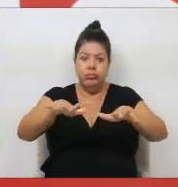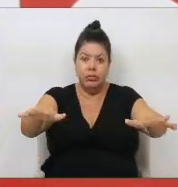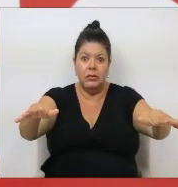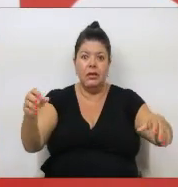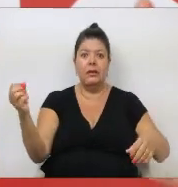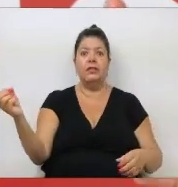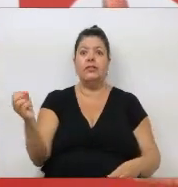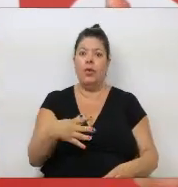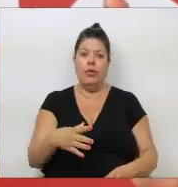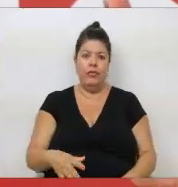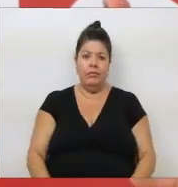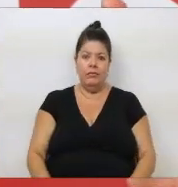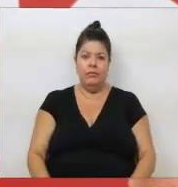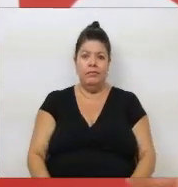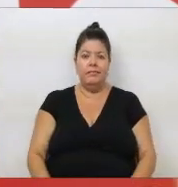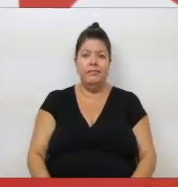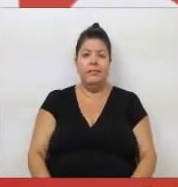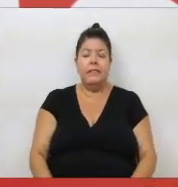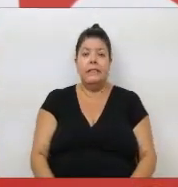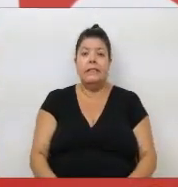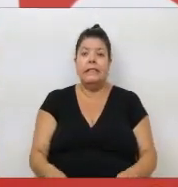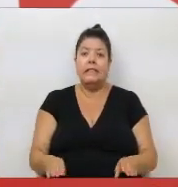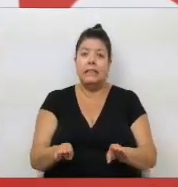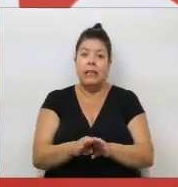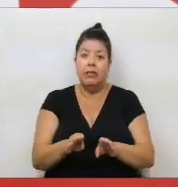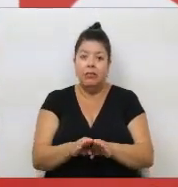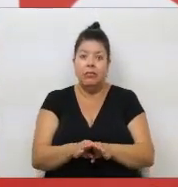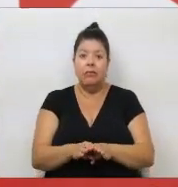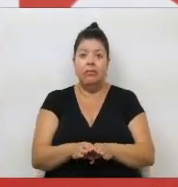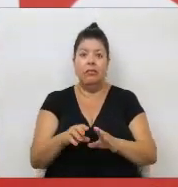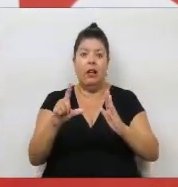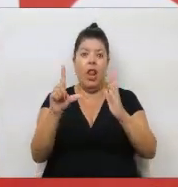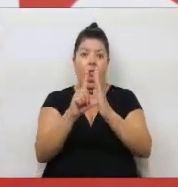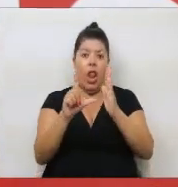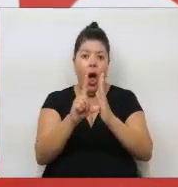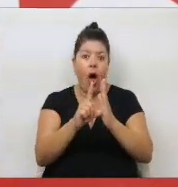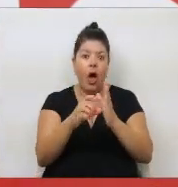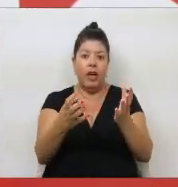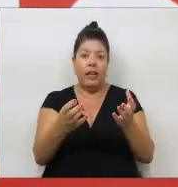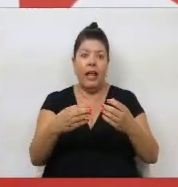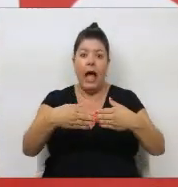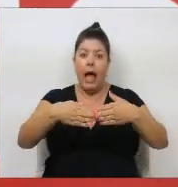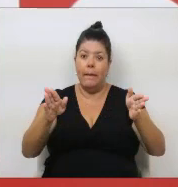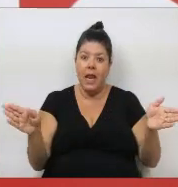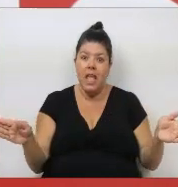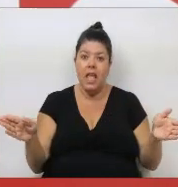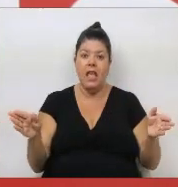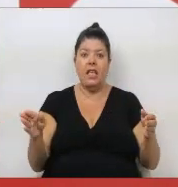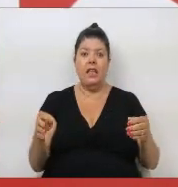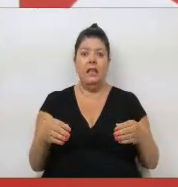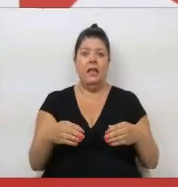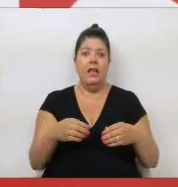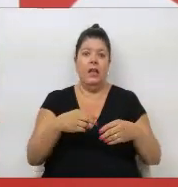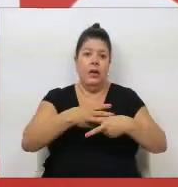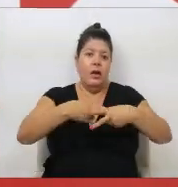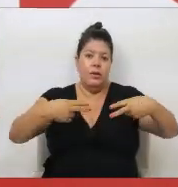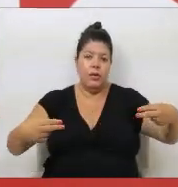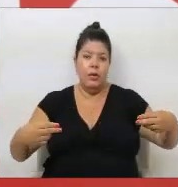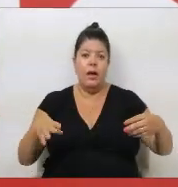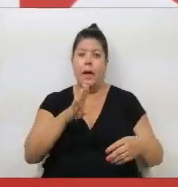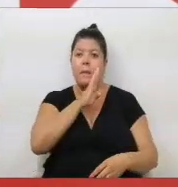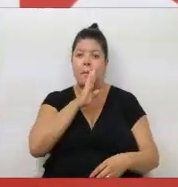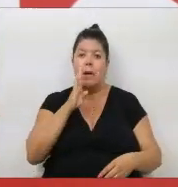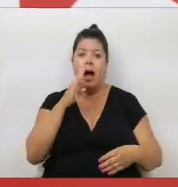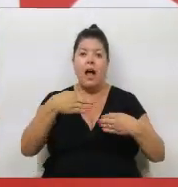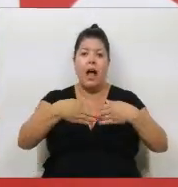ainda a pandemia não está contida. Por pressão de alguns empresários, por pressão de vários movimentos da nossa cidade, do nosso